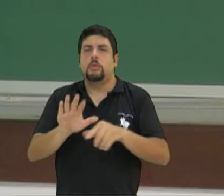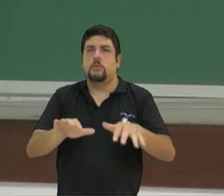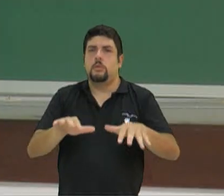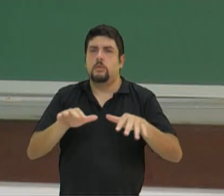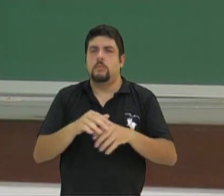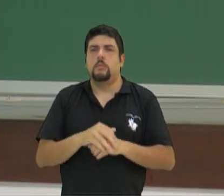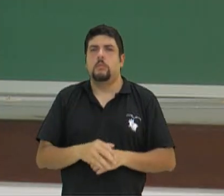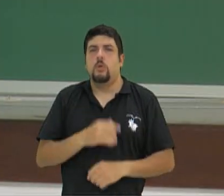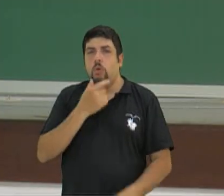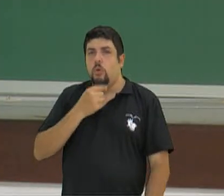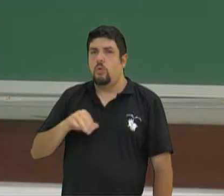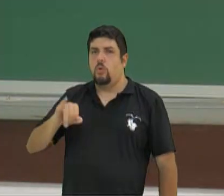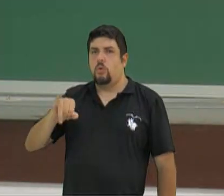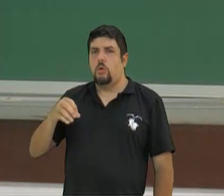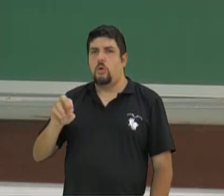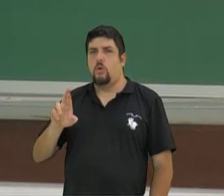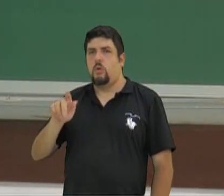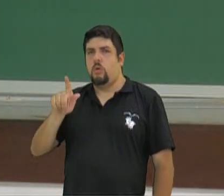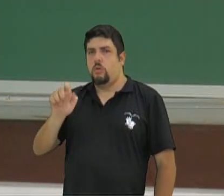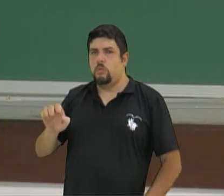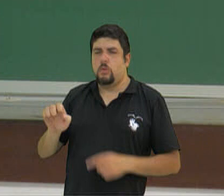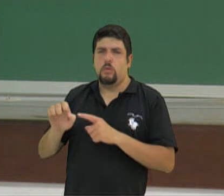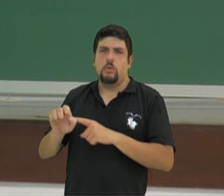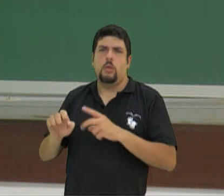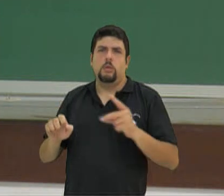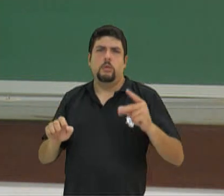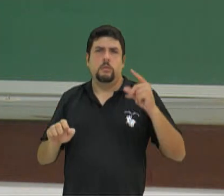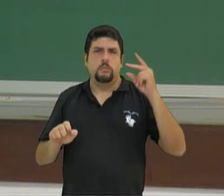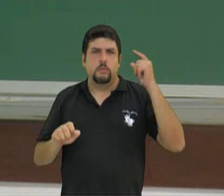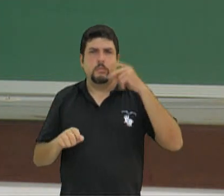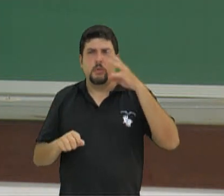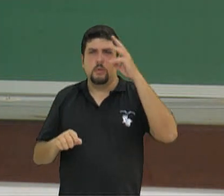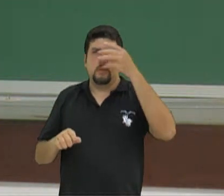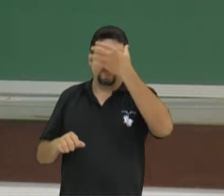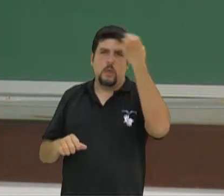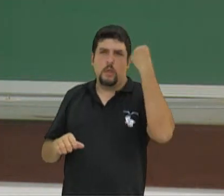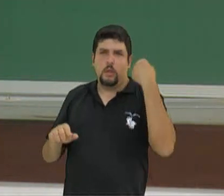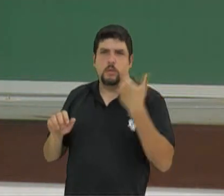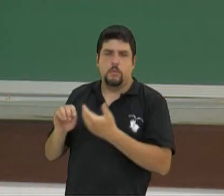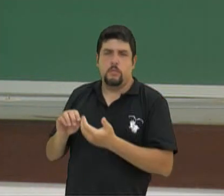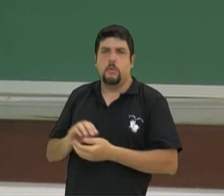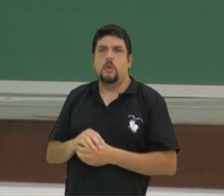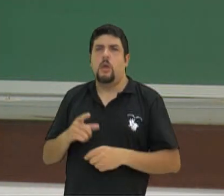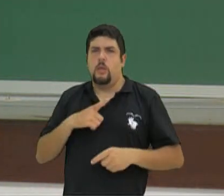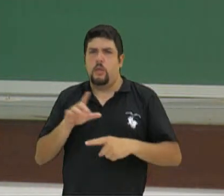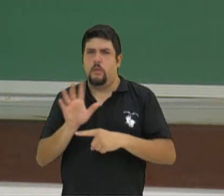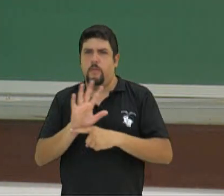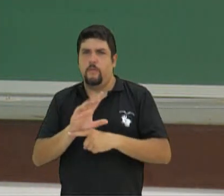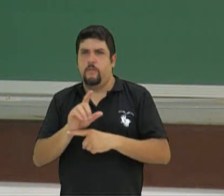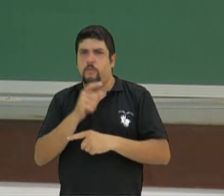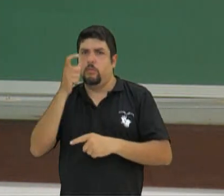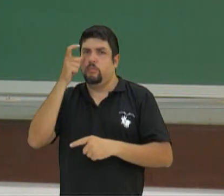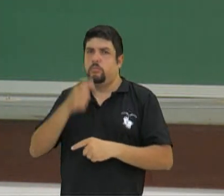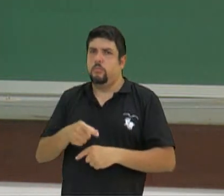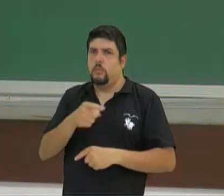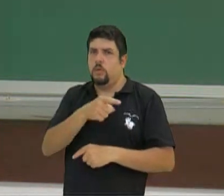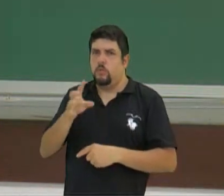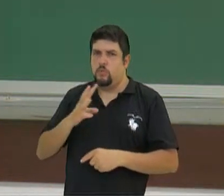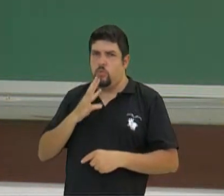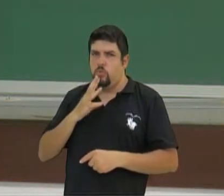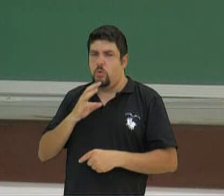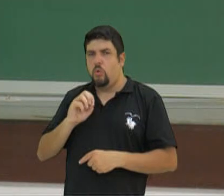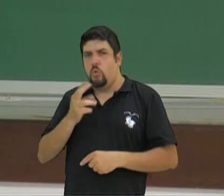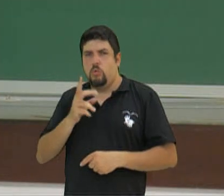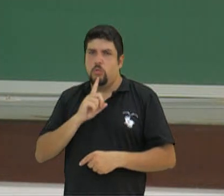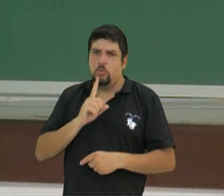Georges Méliès, que ele ficou um bom tempo esquecido na história do cinema. Tem até um filme interessante que vocês devem ter visto, ou se não viu, que é a invenção de